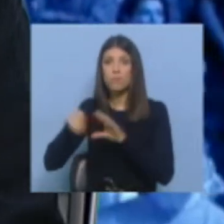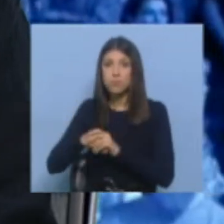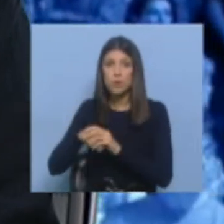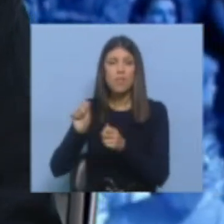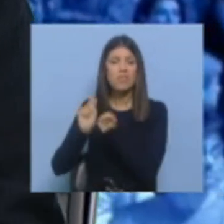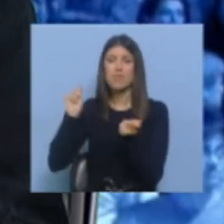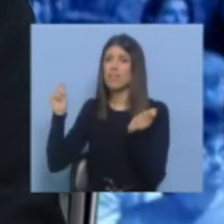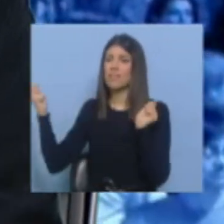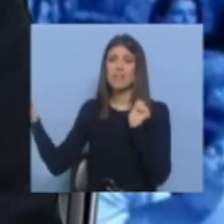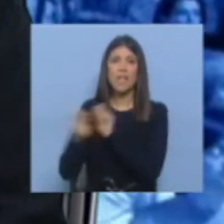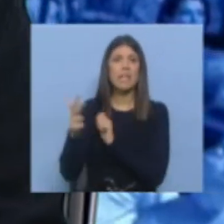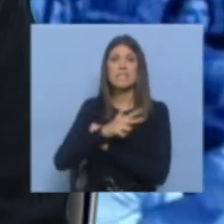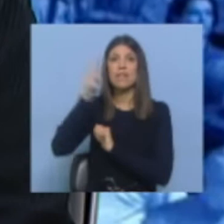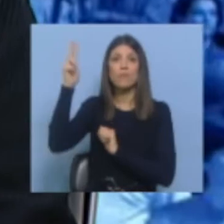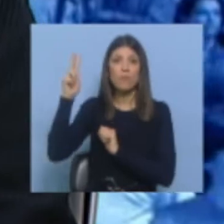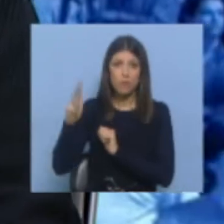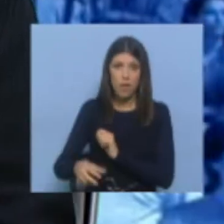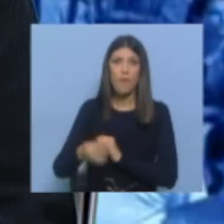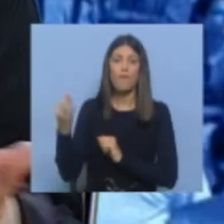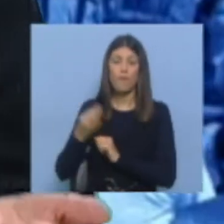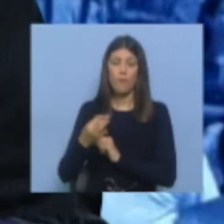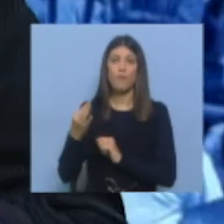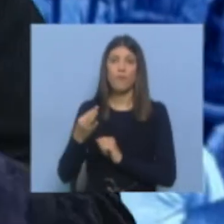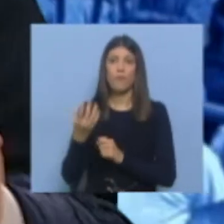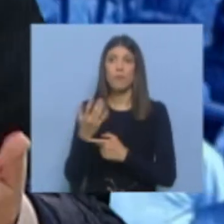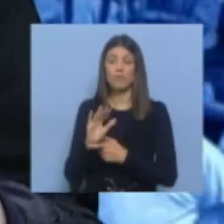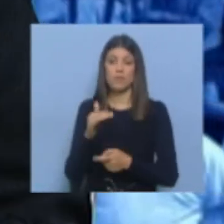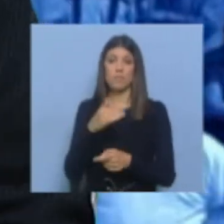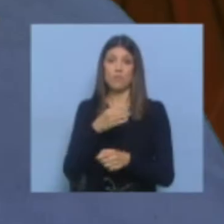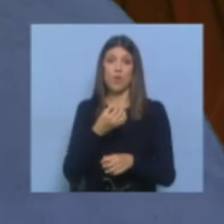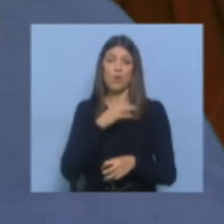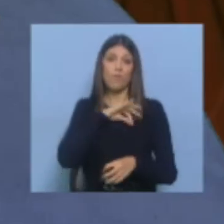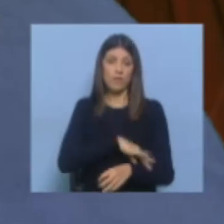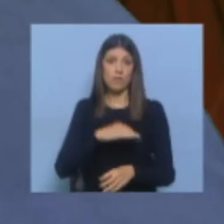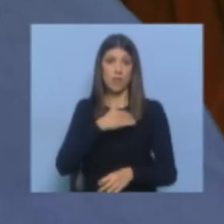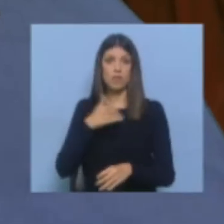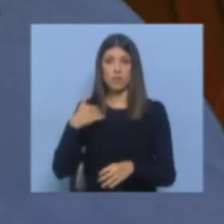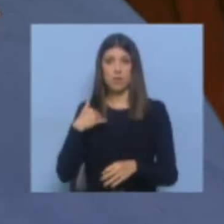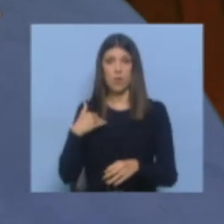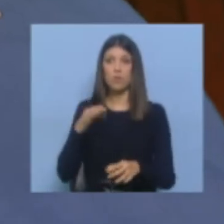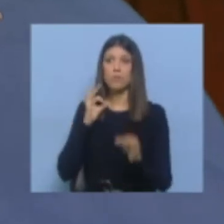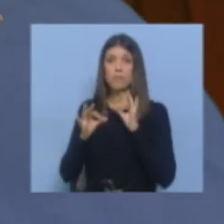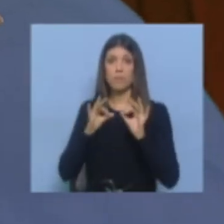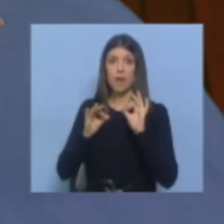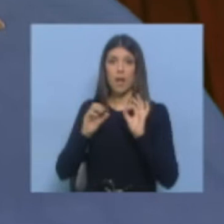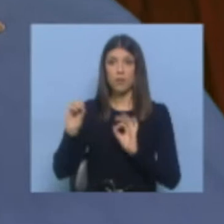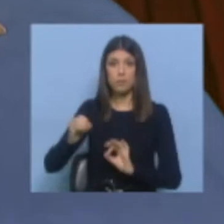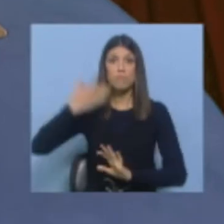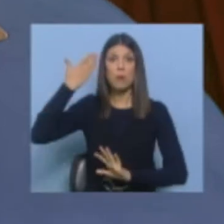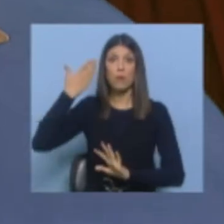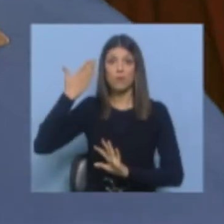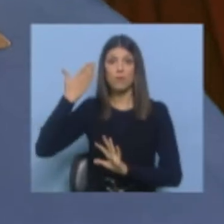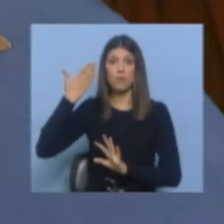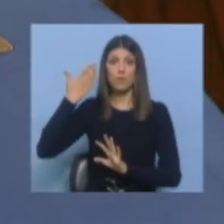radicalmente e os próprios profissionais de saúde, que, como sabes, estão mais bem preparados para reagir a este